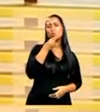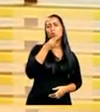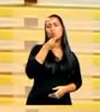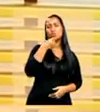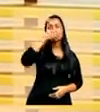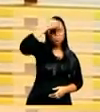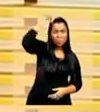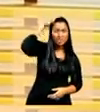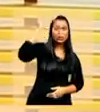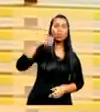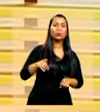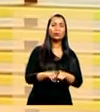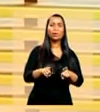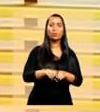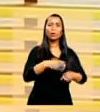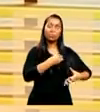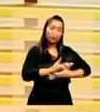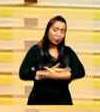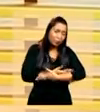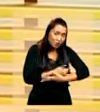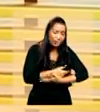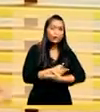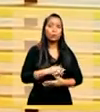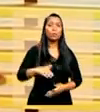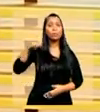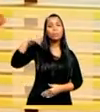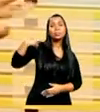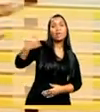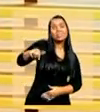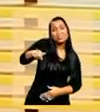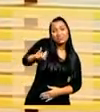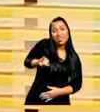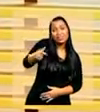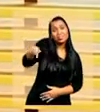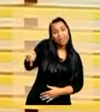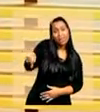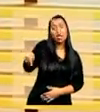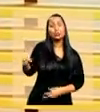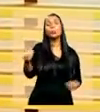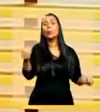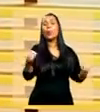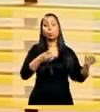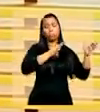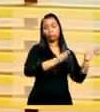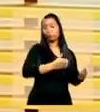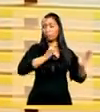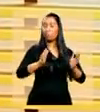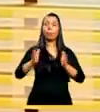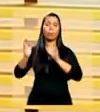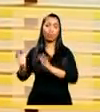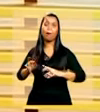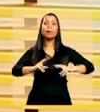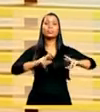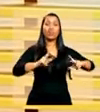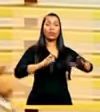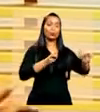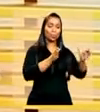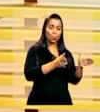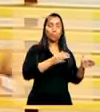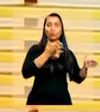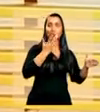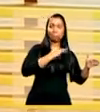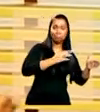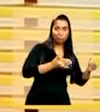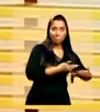tem um filho pequenininho. Bem pequenininho, né? Depois, maiorzinho na faixa dos 6, 7 anos. O que as crianças das diferentes